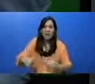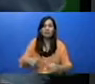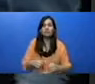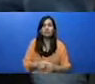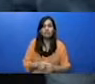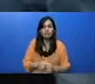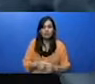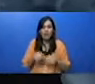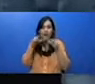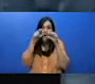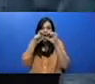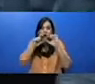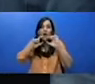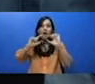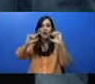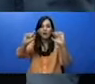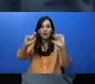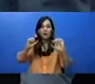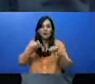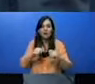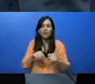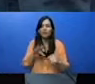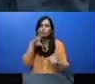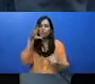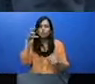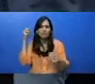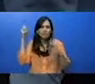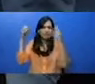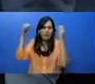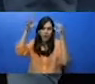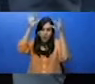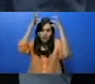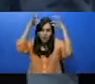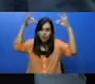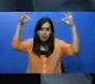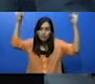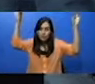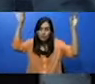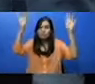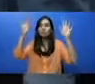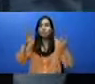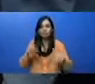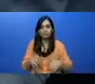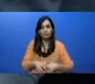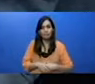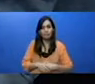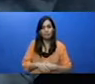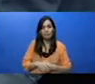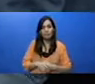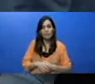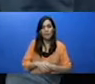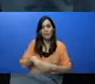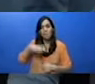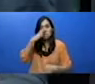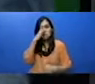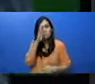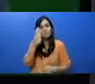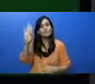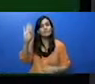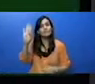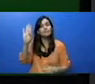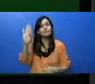até os chifres, tá? São retirados, tá? Que é uma das principais causas